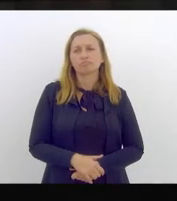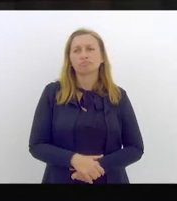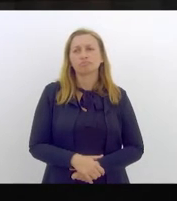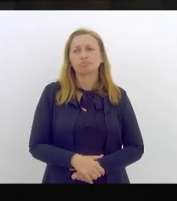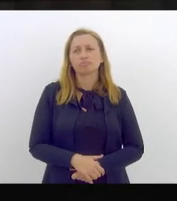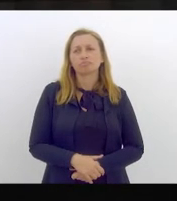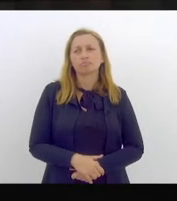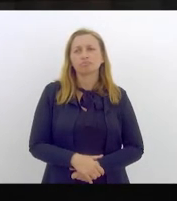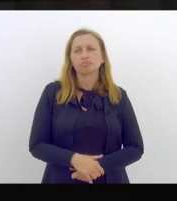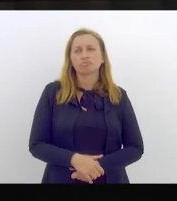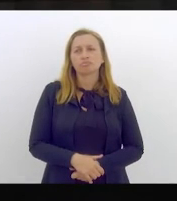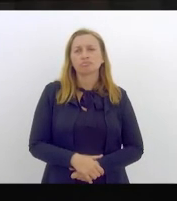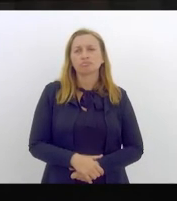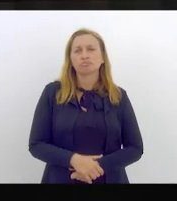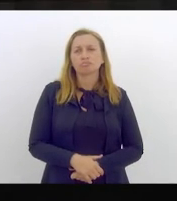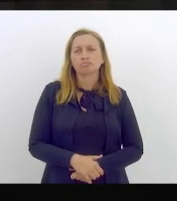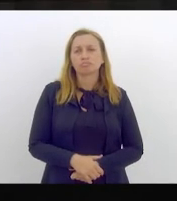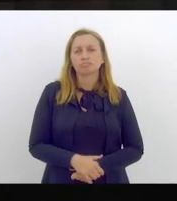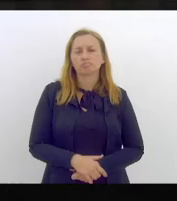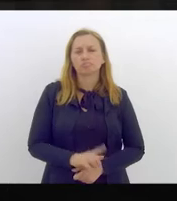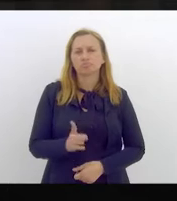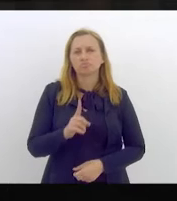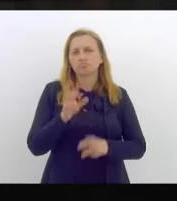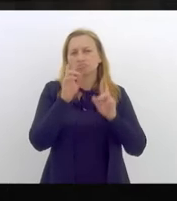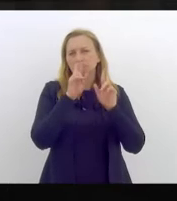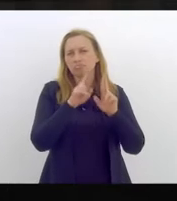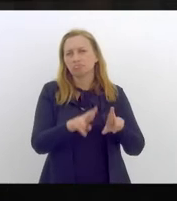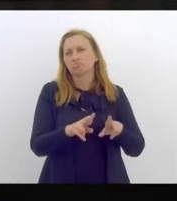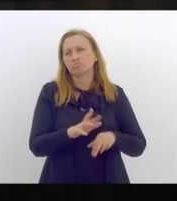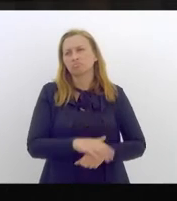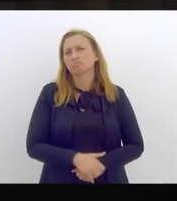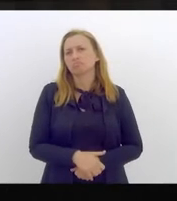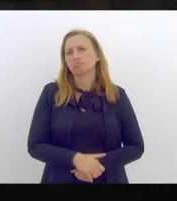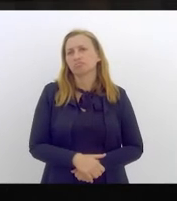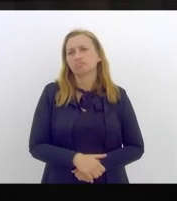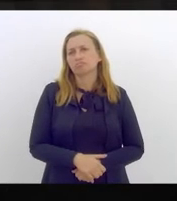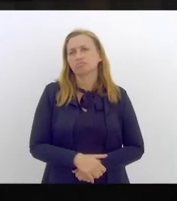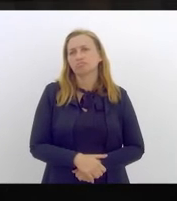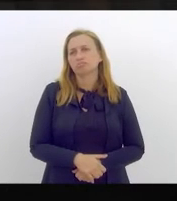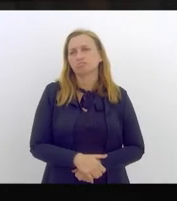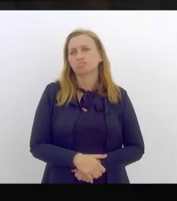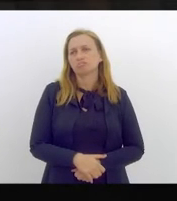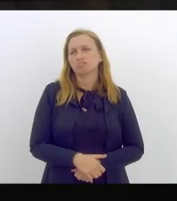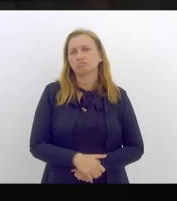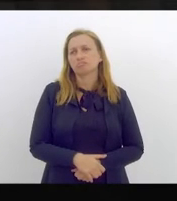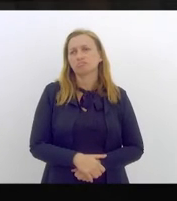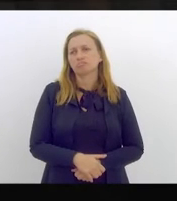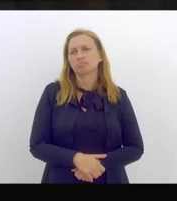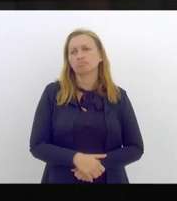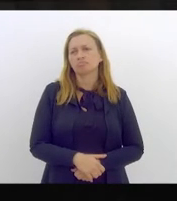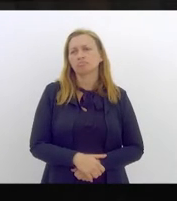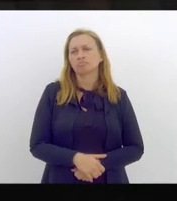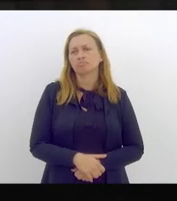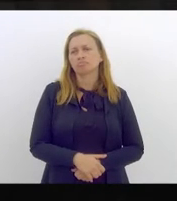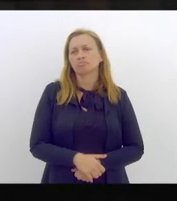não é o respeito, quer queira, quer não queira, é um respeito